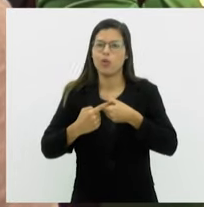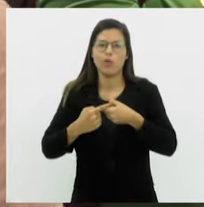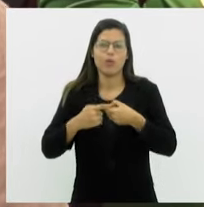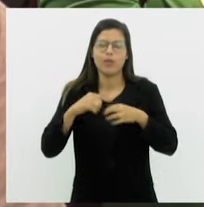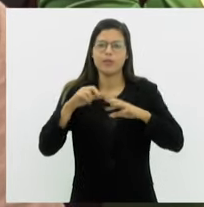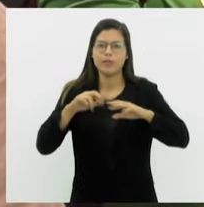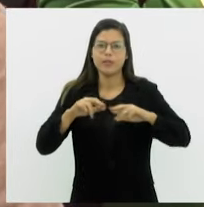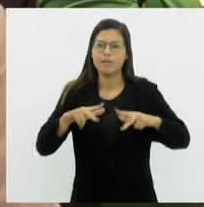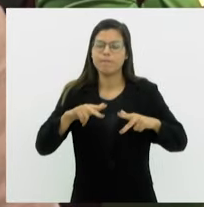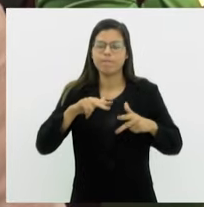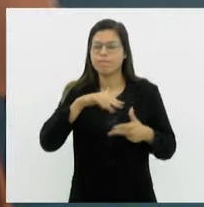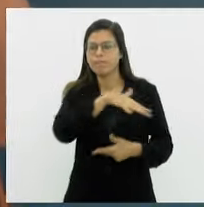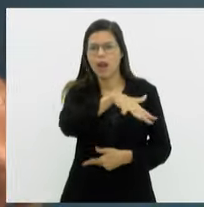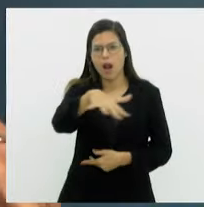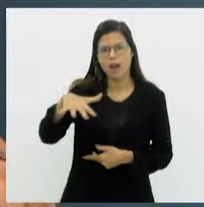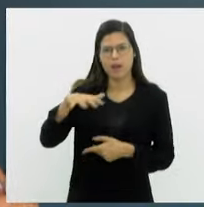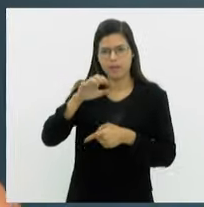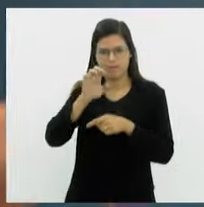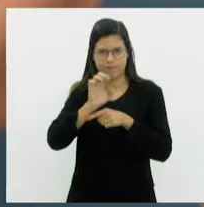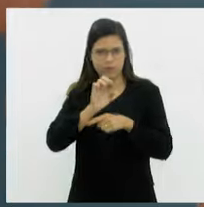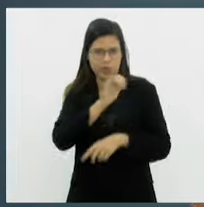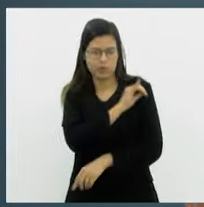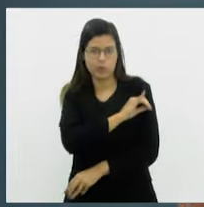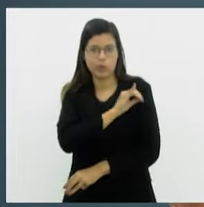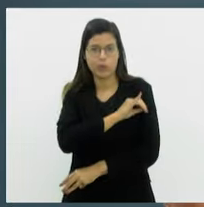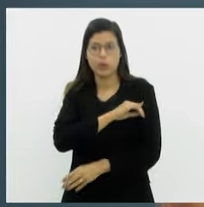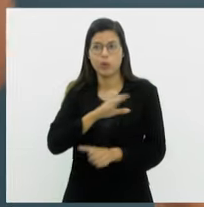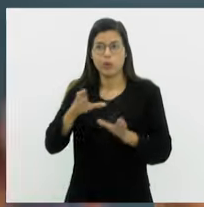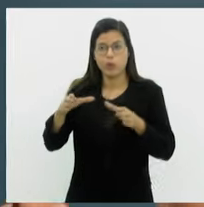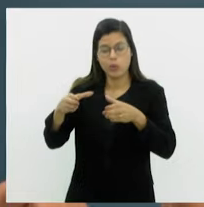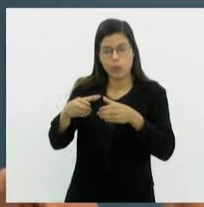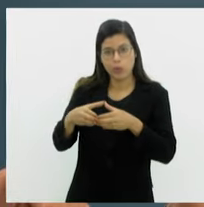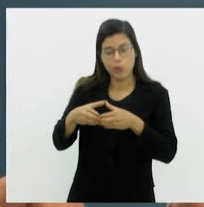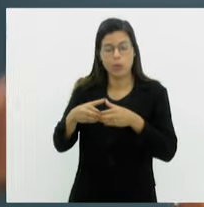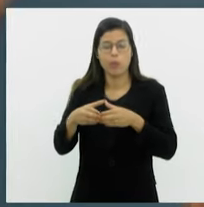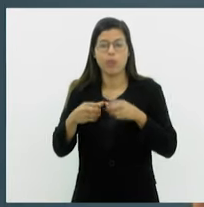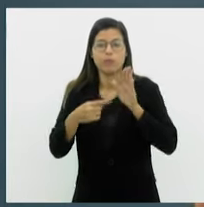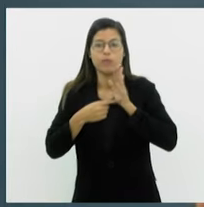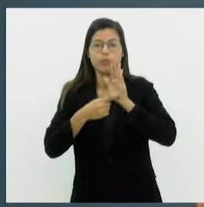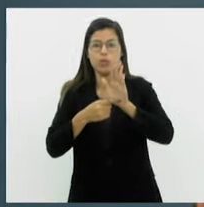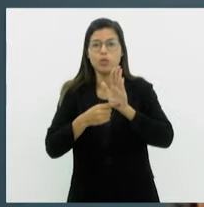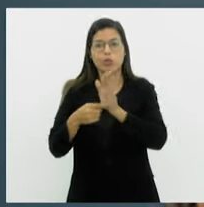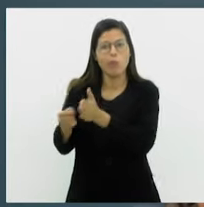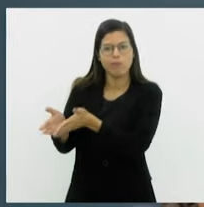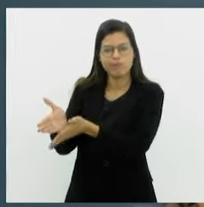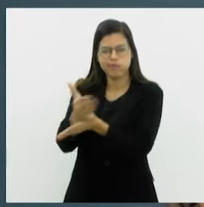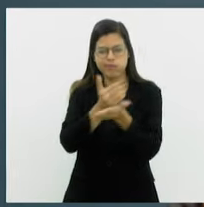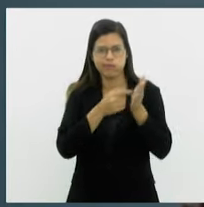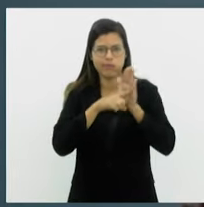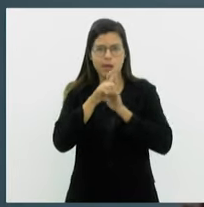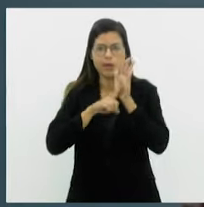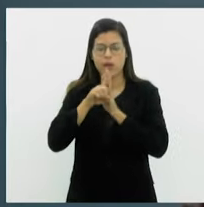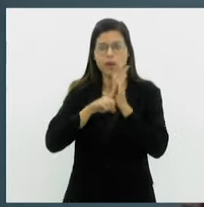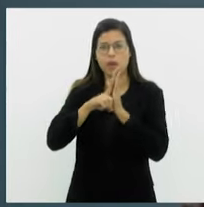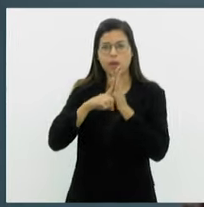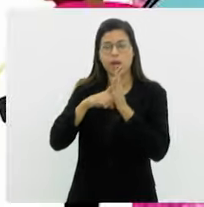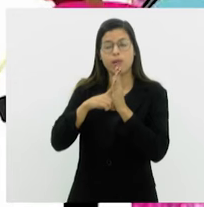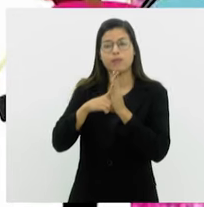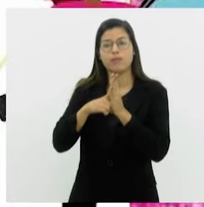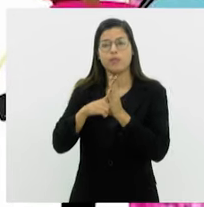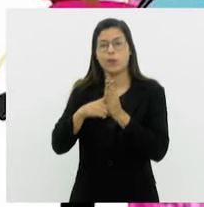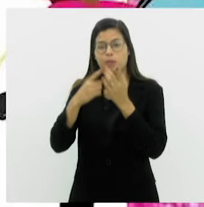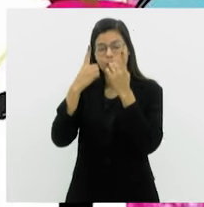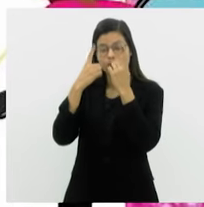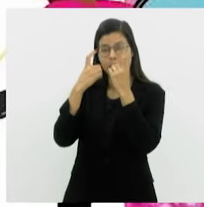diversas partes do estado do Rio de Janeiro. O grupo Conexão G apresentou um levantamento sobre a violação de direitos da